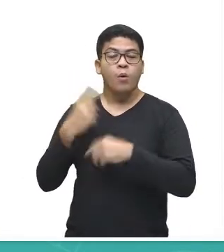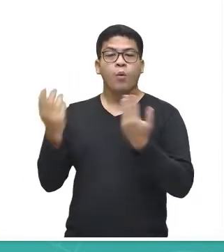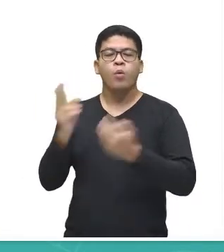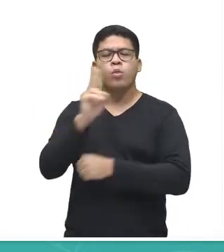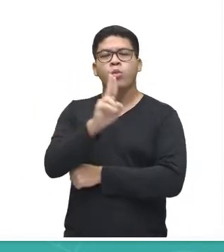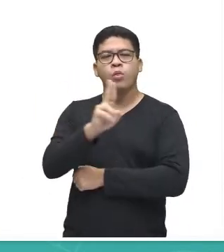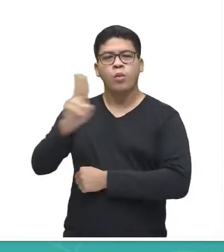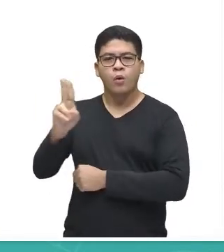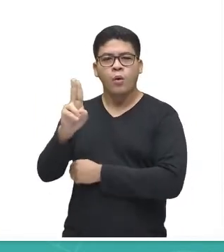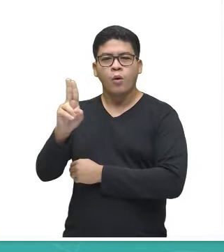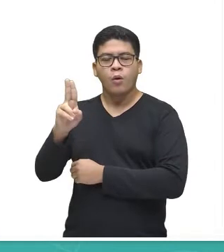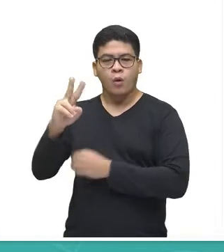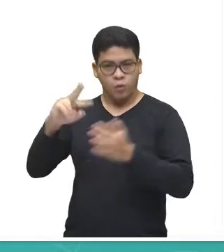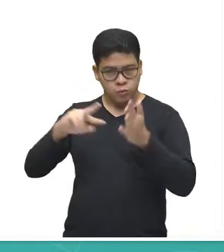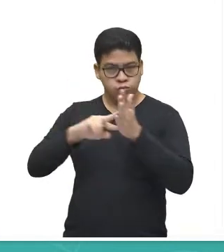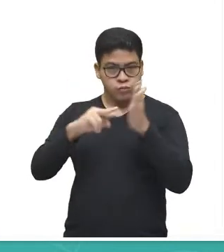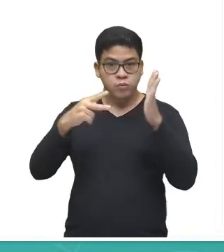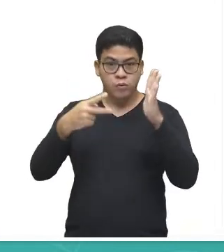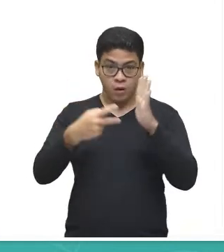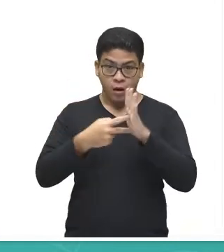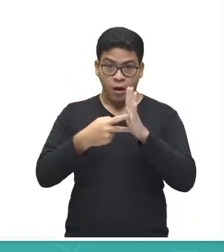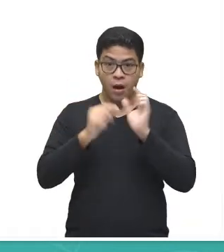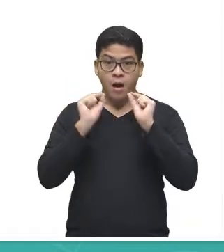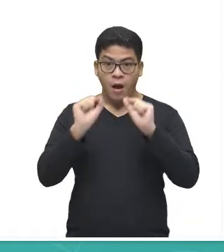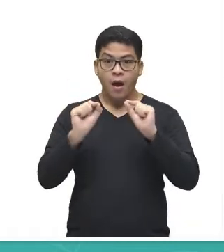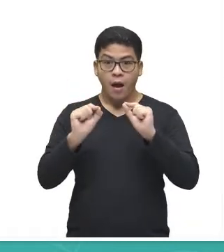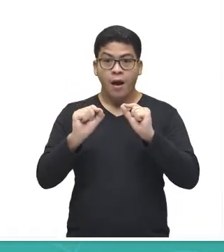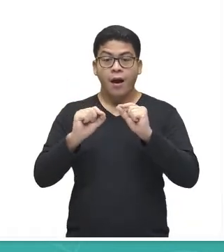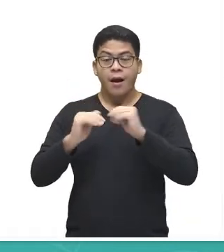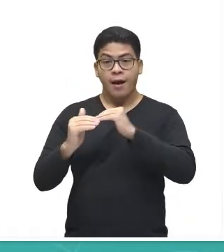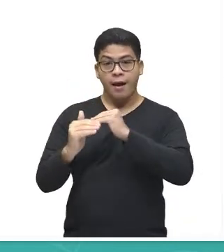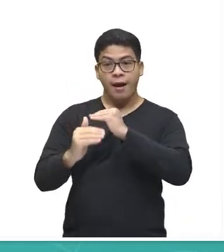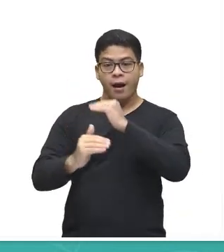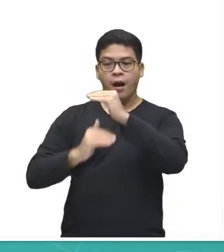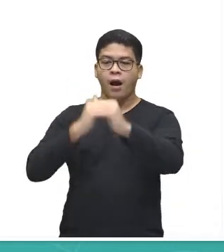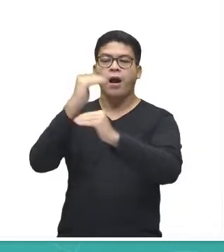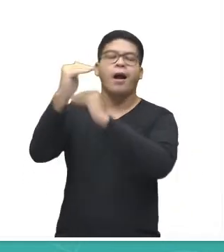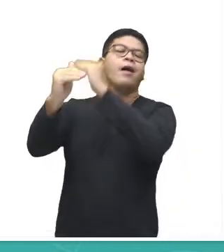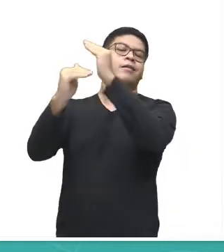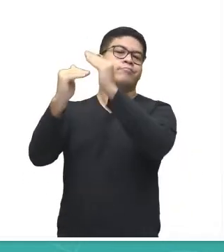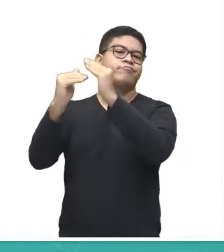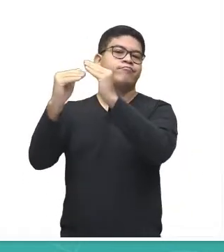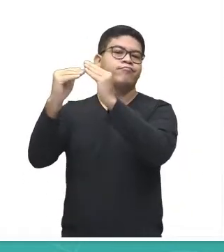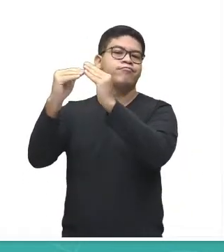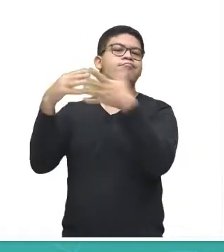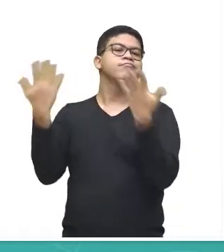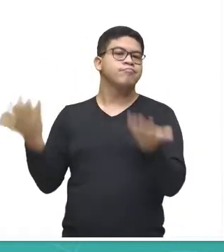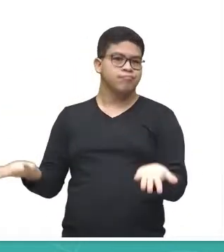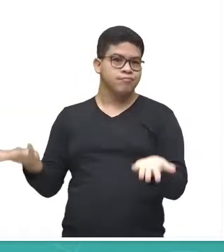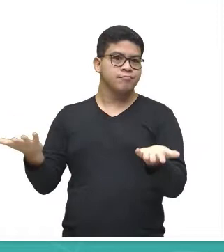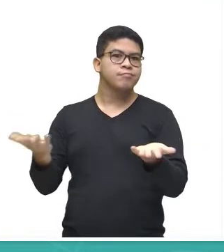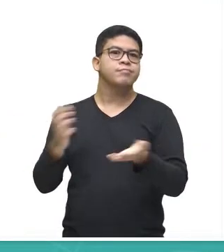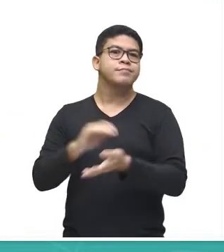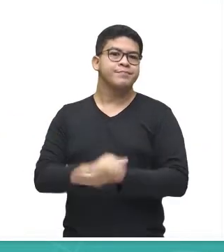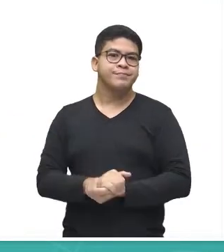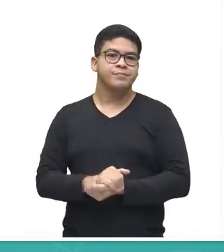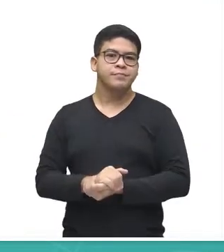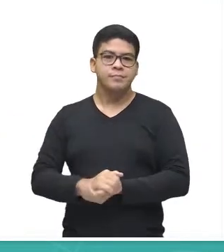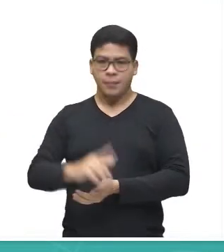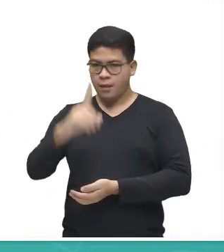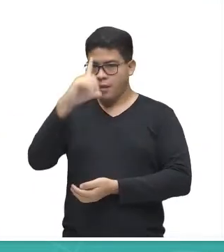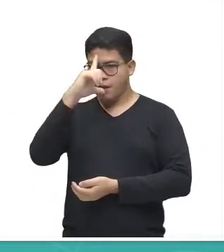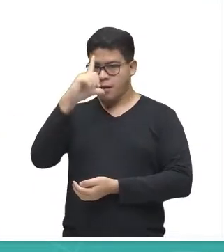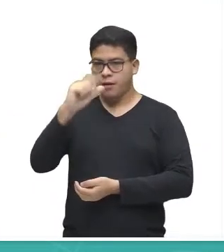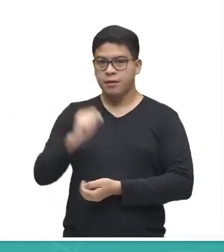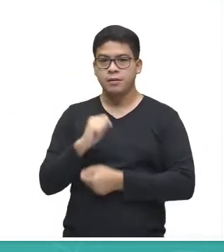cujo significado, é crescimento ou crescer. Então, no latim, a